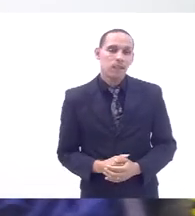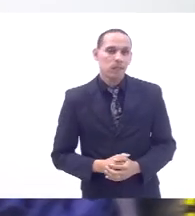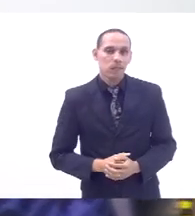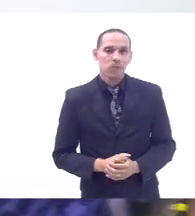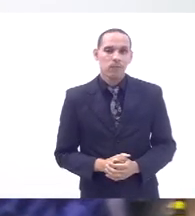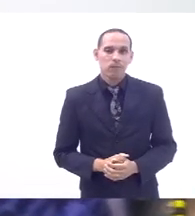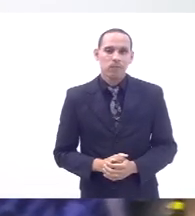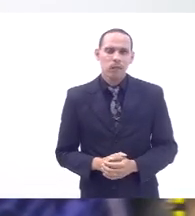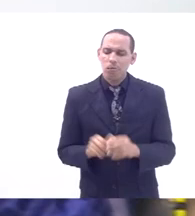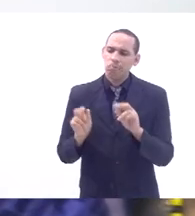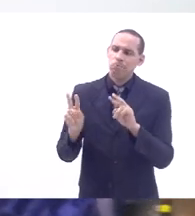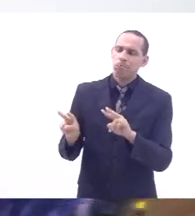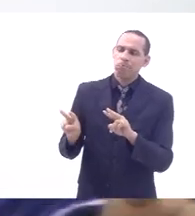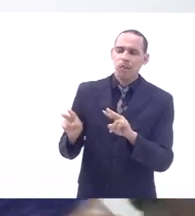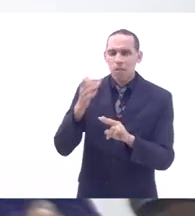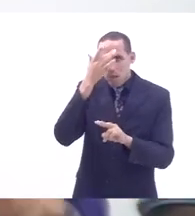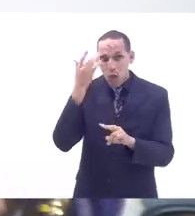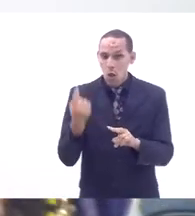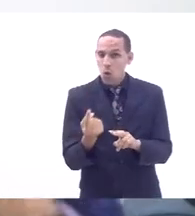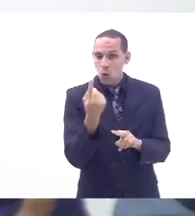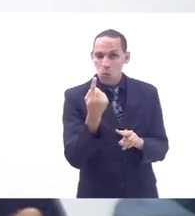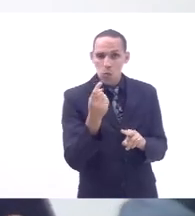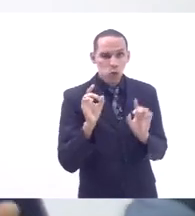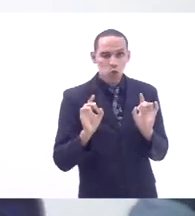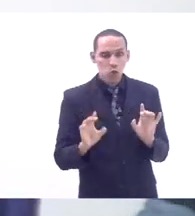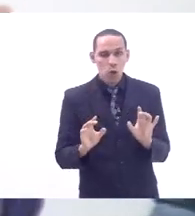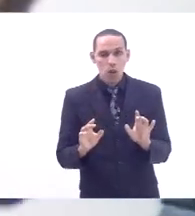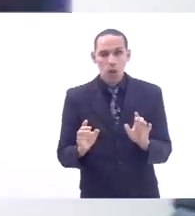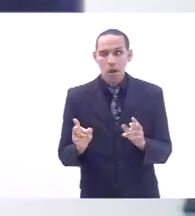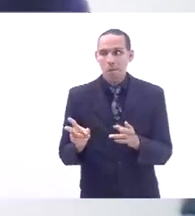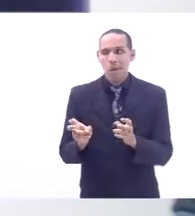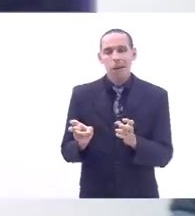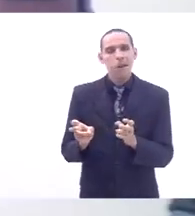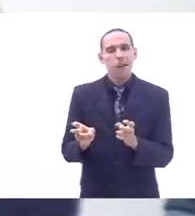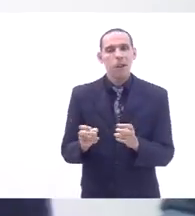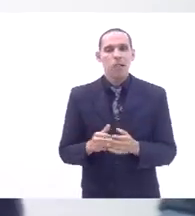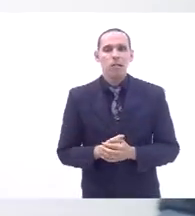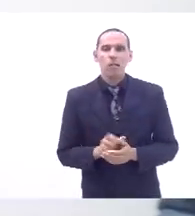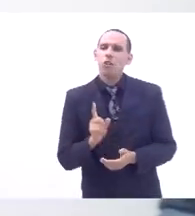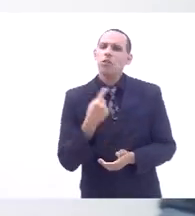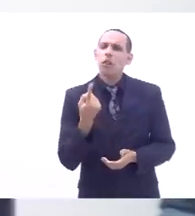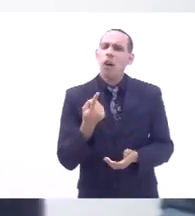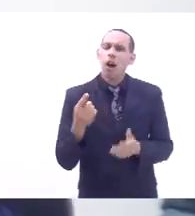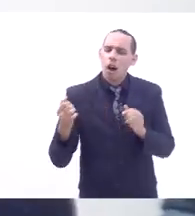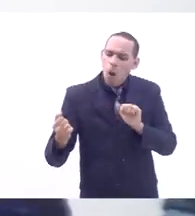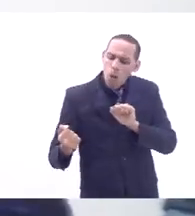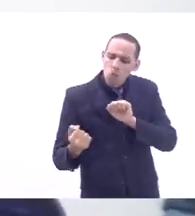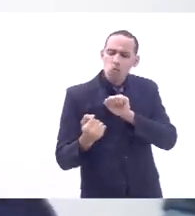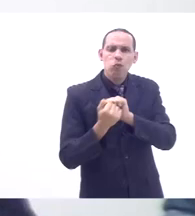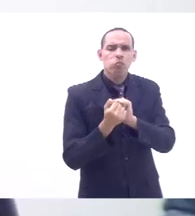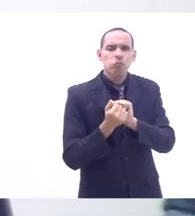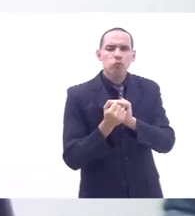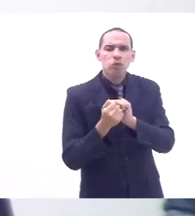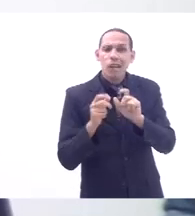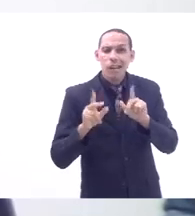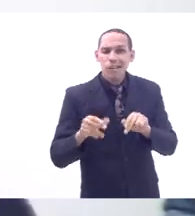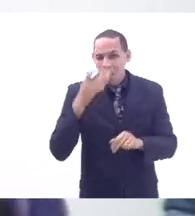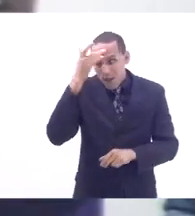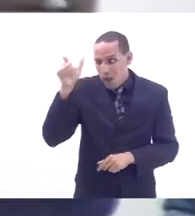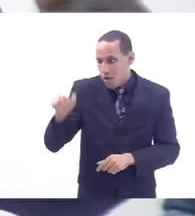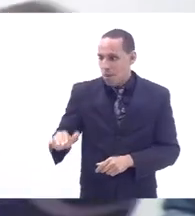Se olhamos que só tinha uma pessoa aqui, se nós nos juntamos para deixar que essa pessoa